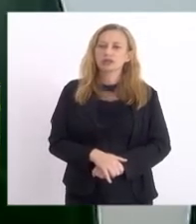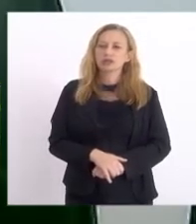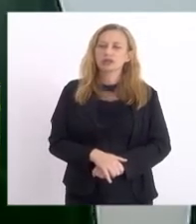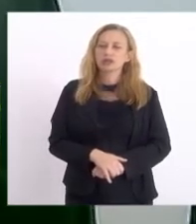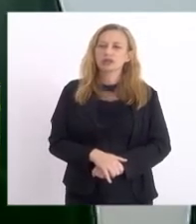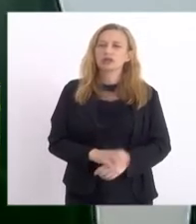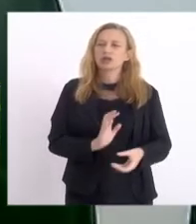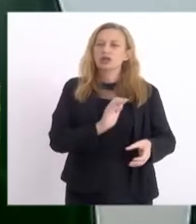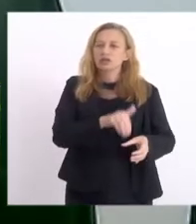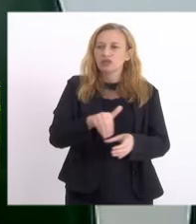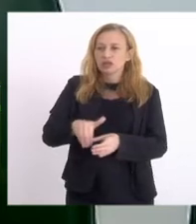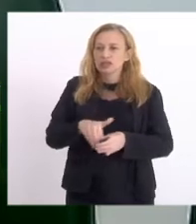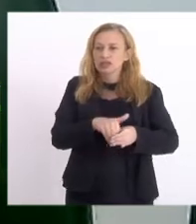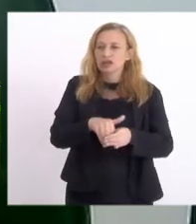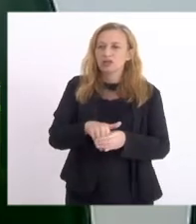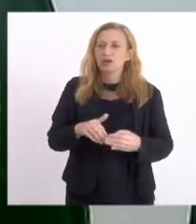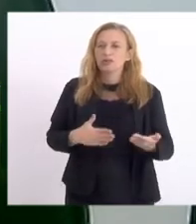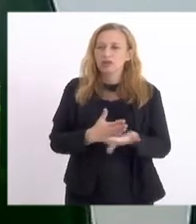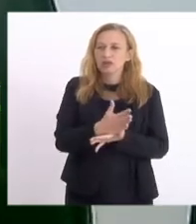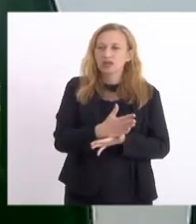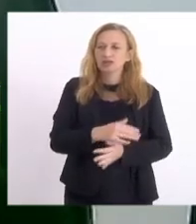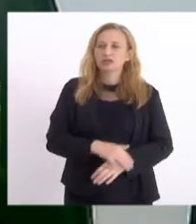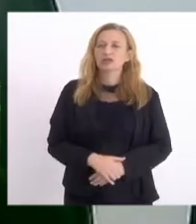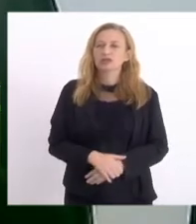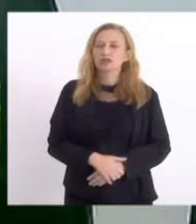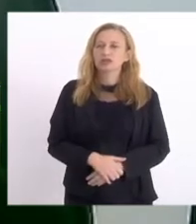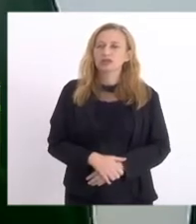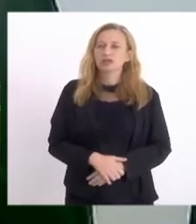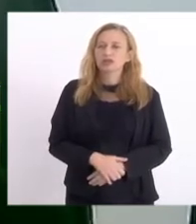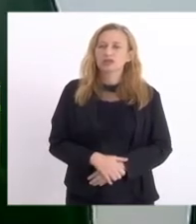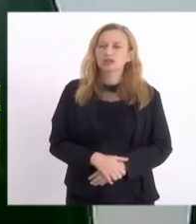Então, em votação, aprovado.